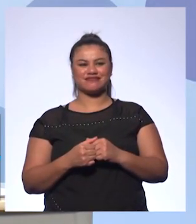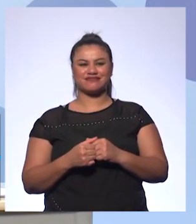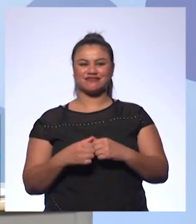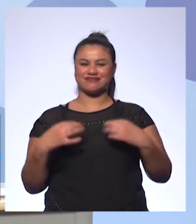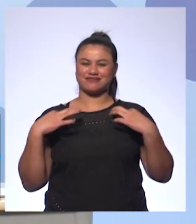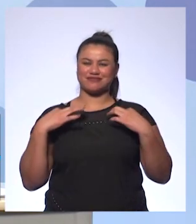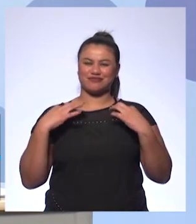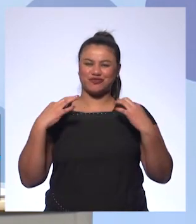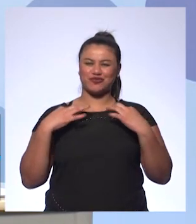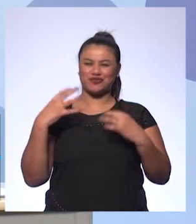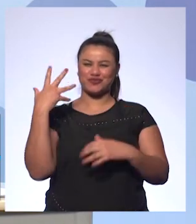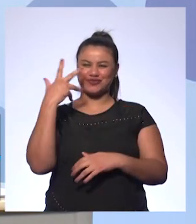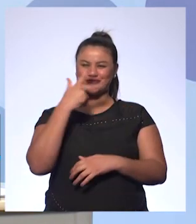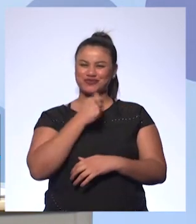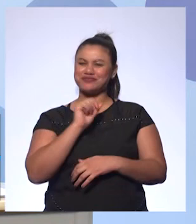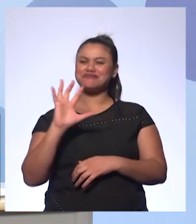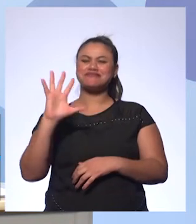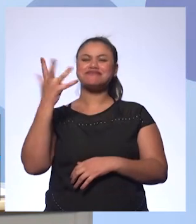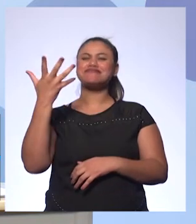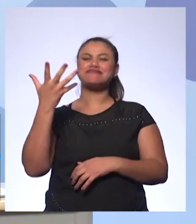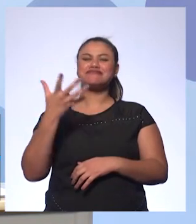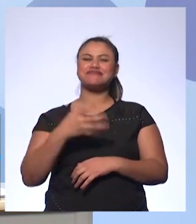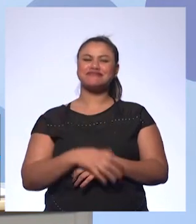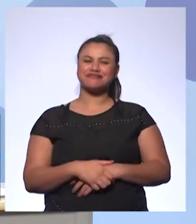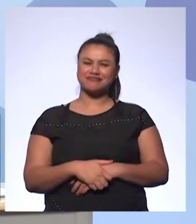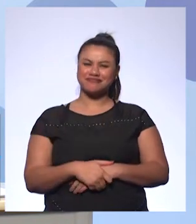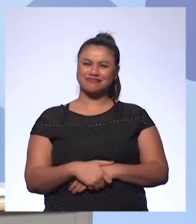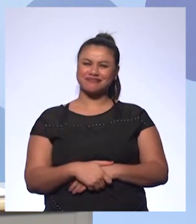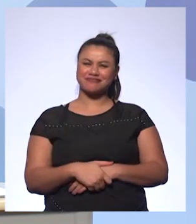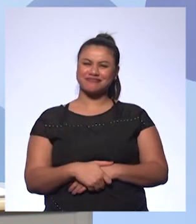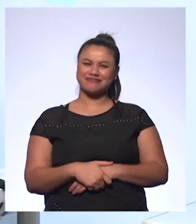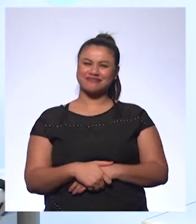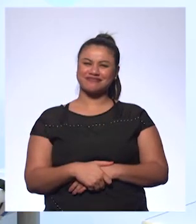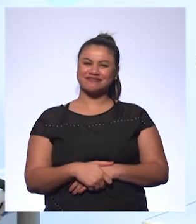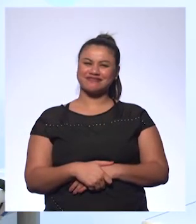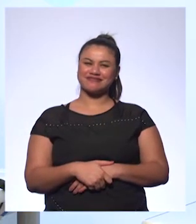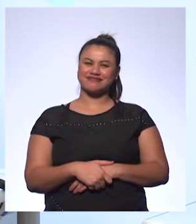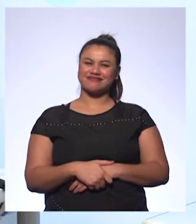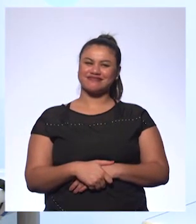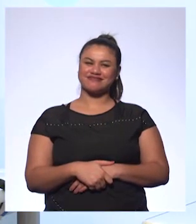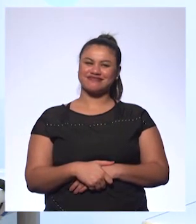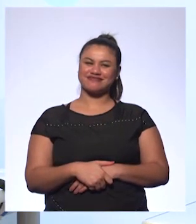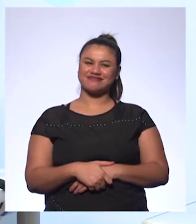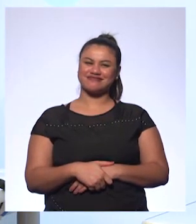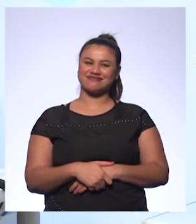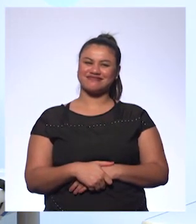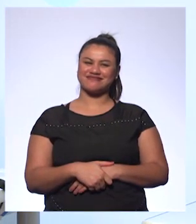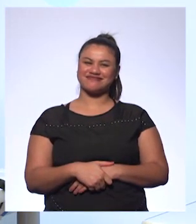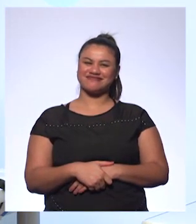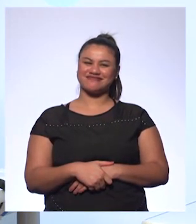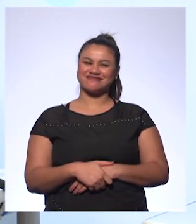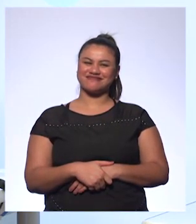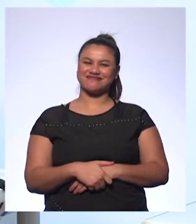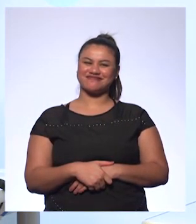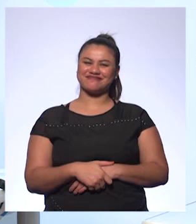close seus olhos rápido em uma roupa bonita está acontecendo agora não é que então